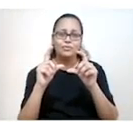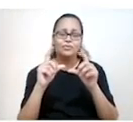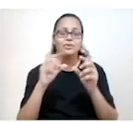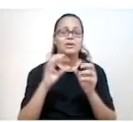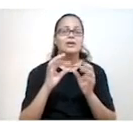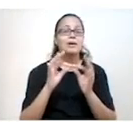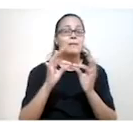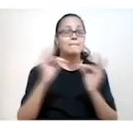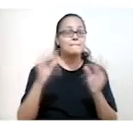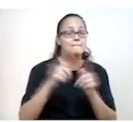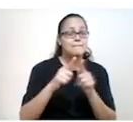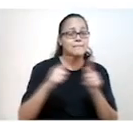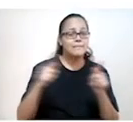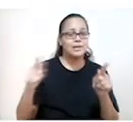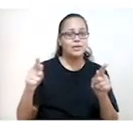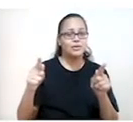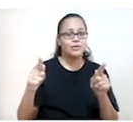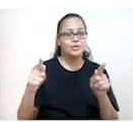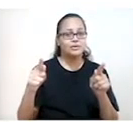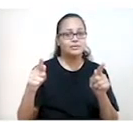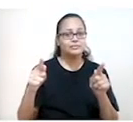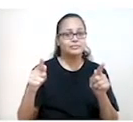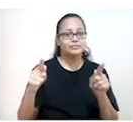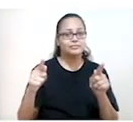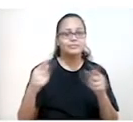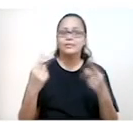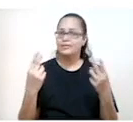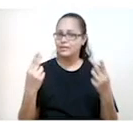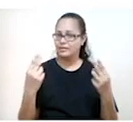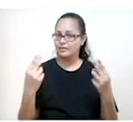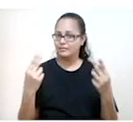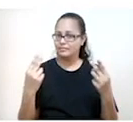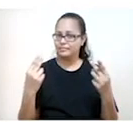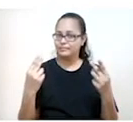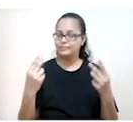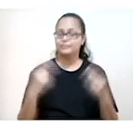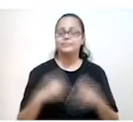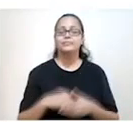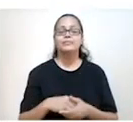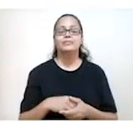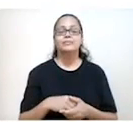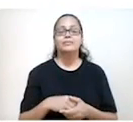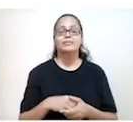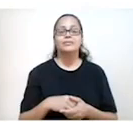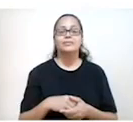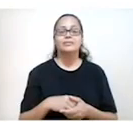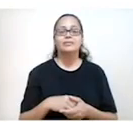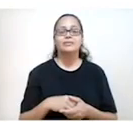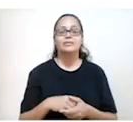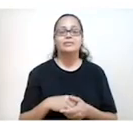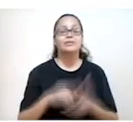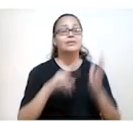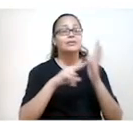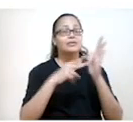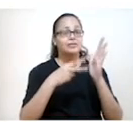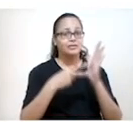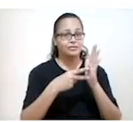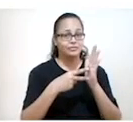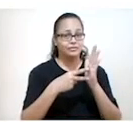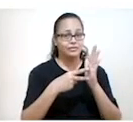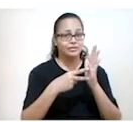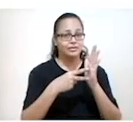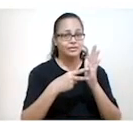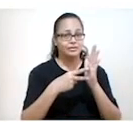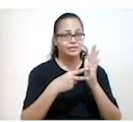pedacinhos desse, do mesmo formato, são semelhantes. Então, aqui, ó, a definição: fractais são formas que